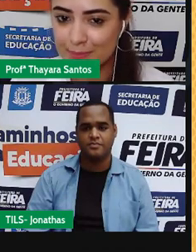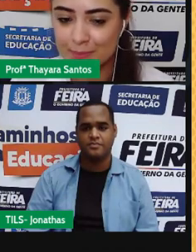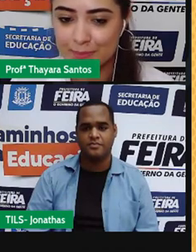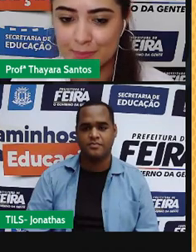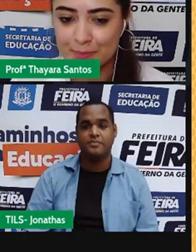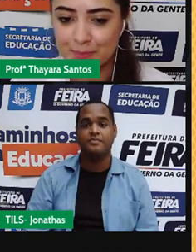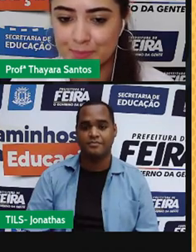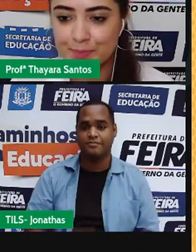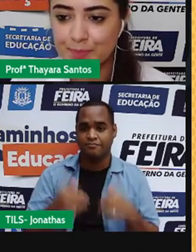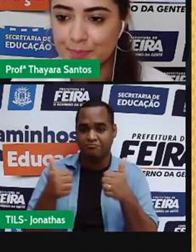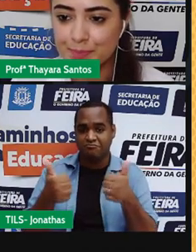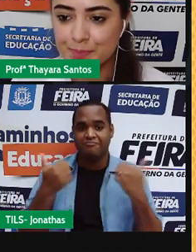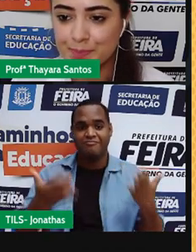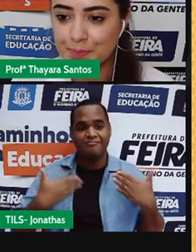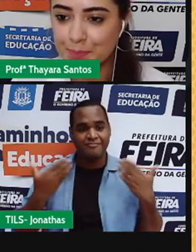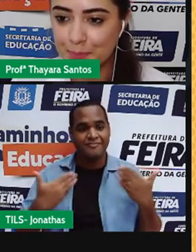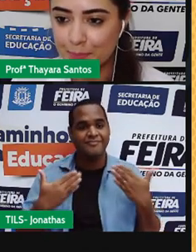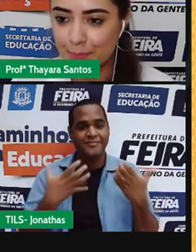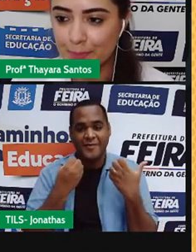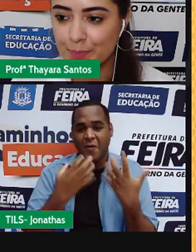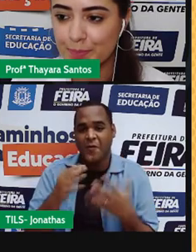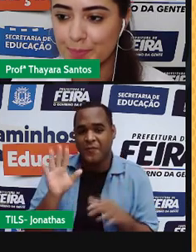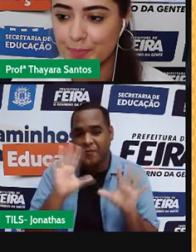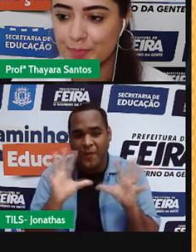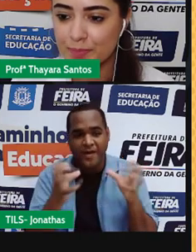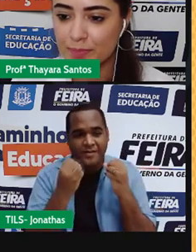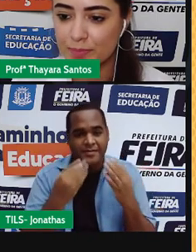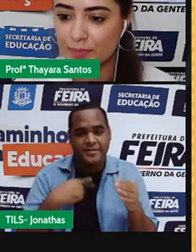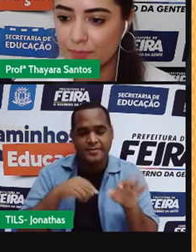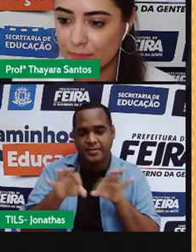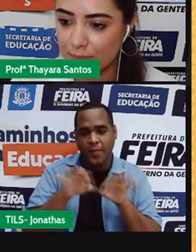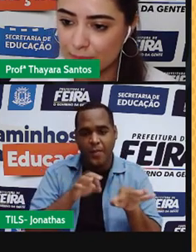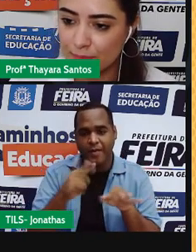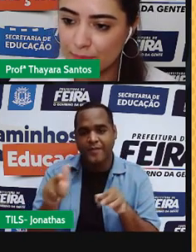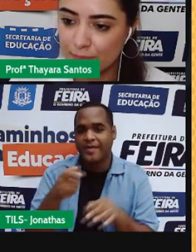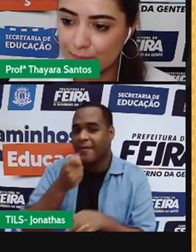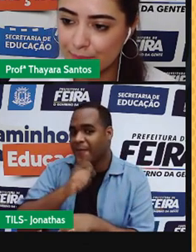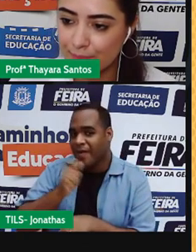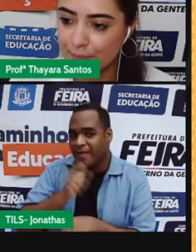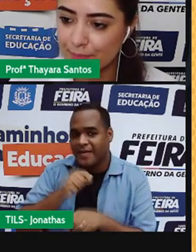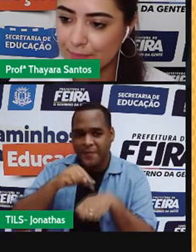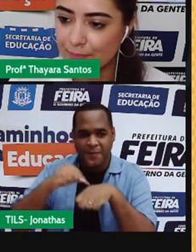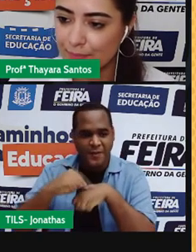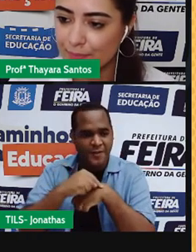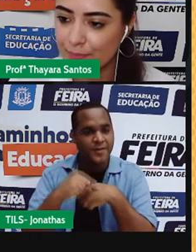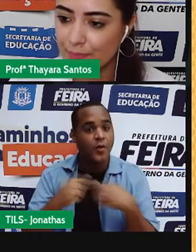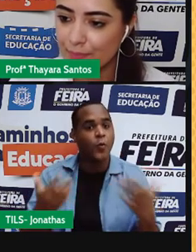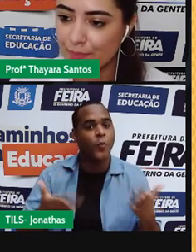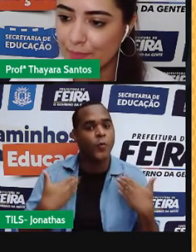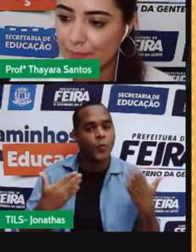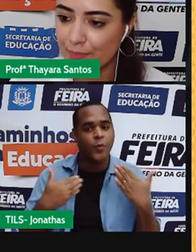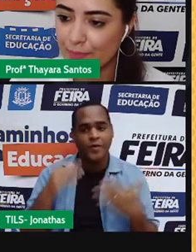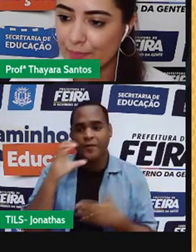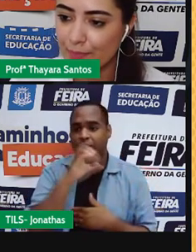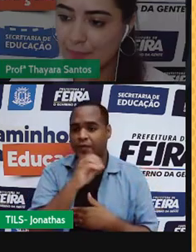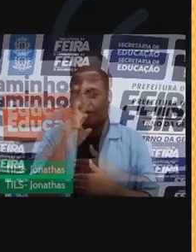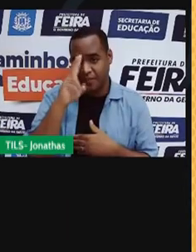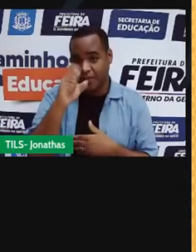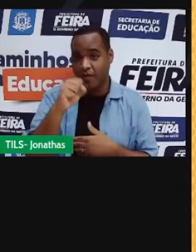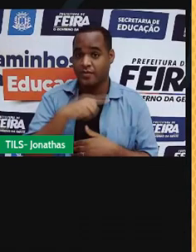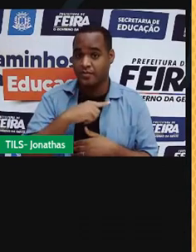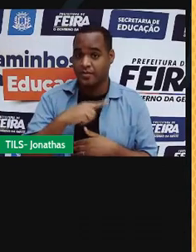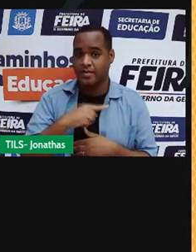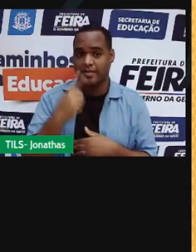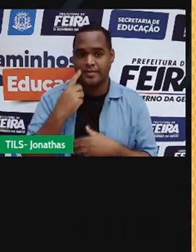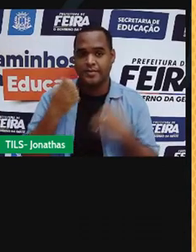Nossa, que calor! Ei, olá! Estou preparando uns picolés de morango. Com o calor que está fazendo, eu fiquei com vontade. Mas para